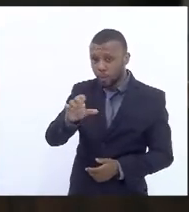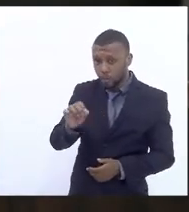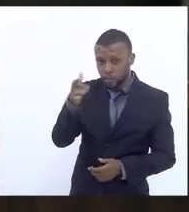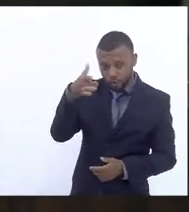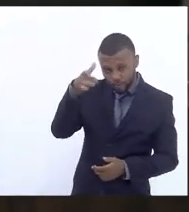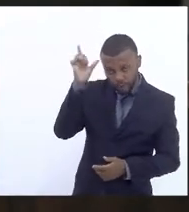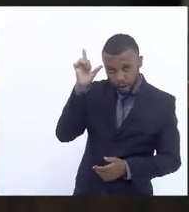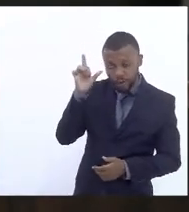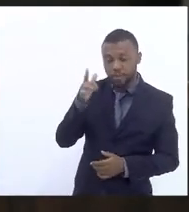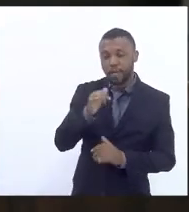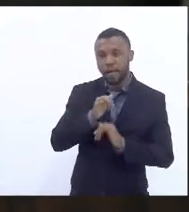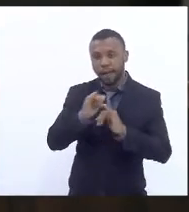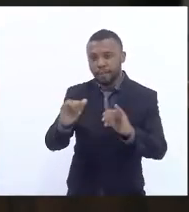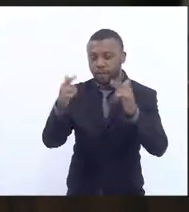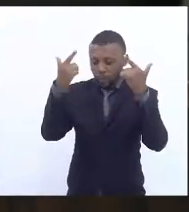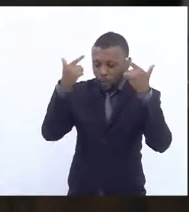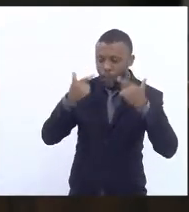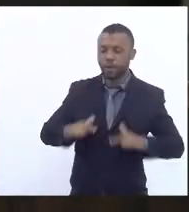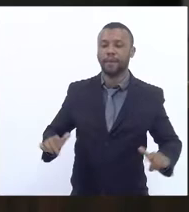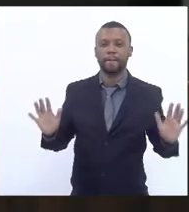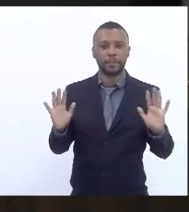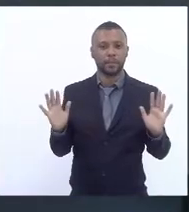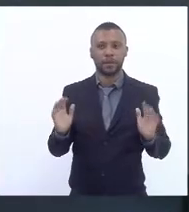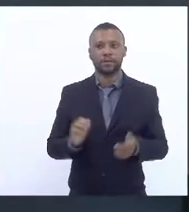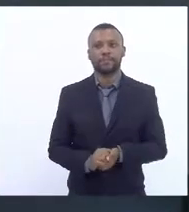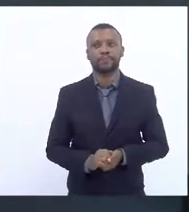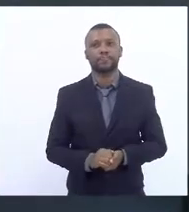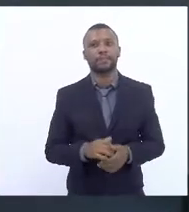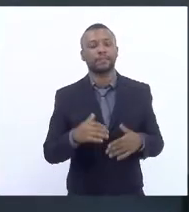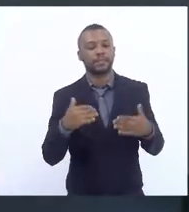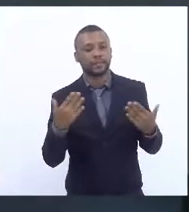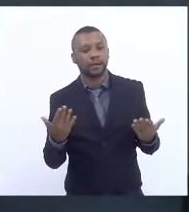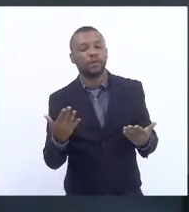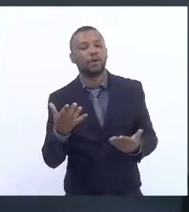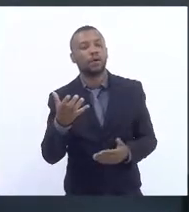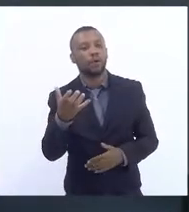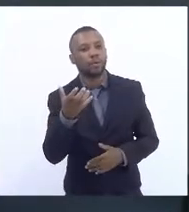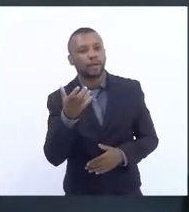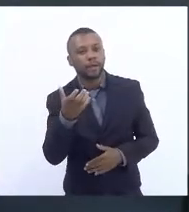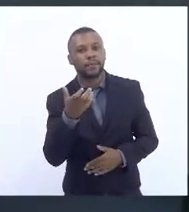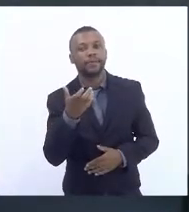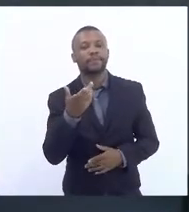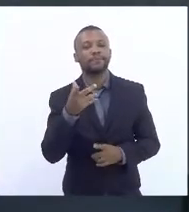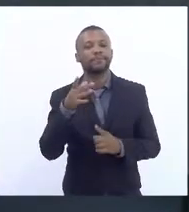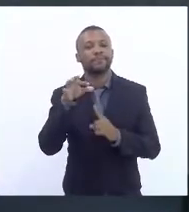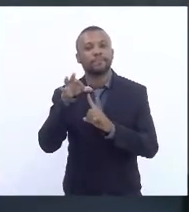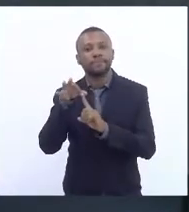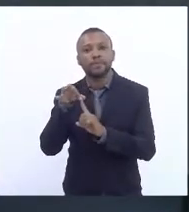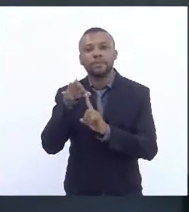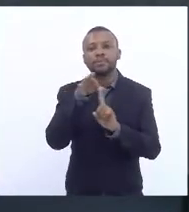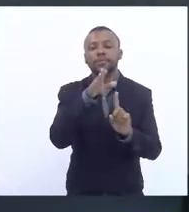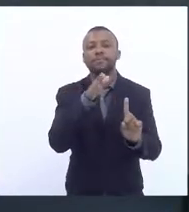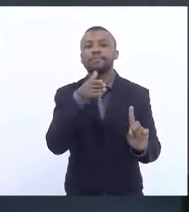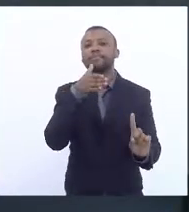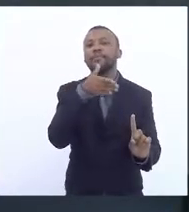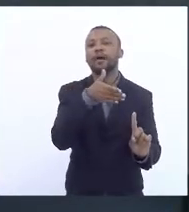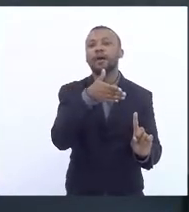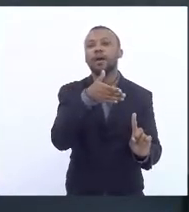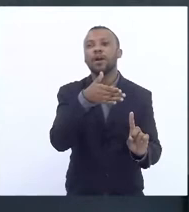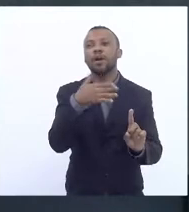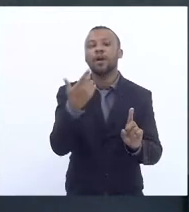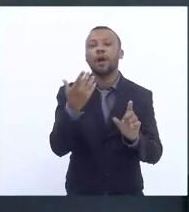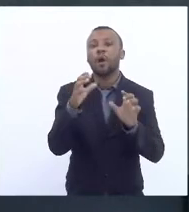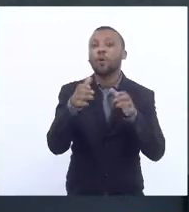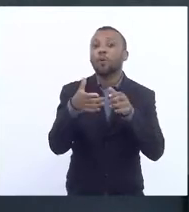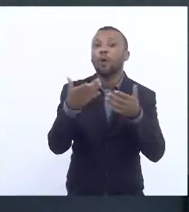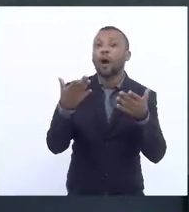registrado. Taliomar Coelho. Senhor presidente, eu gostaria de me dirigir exatamente aos